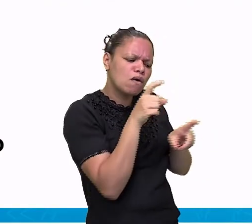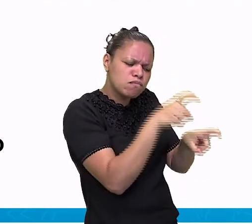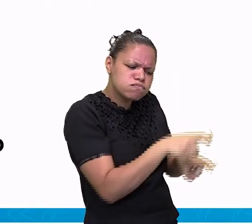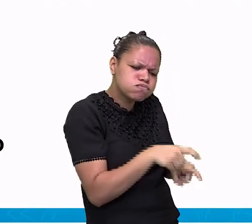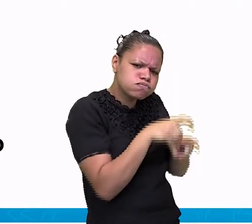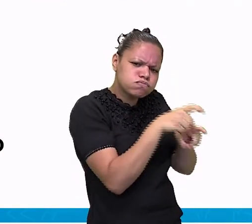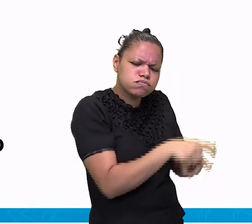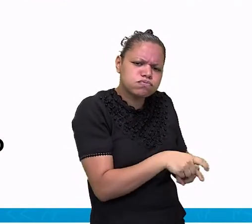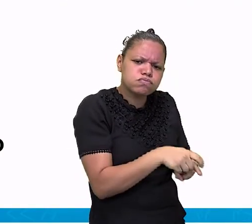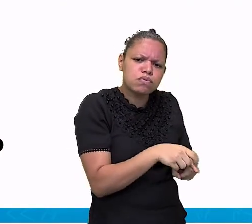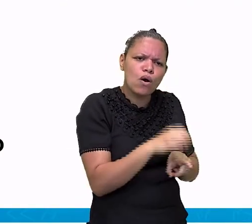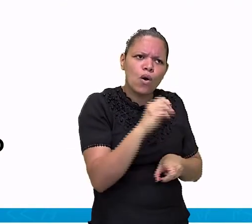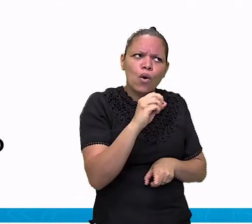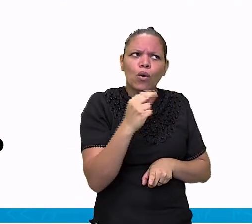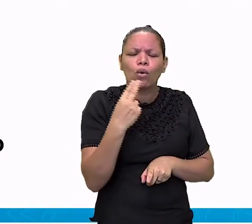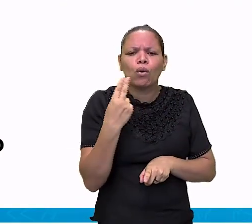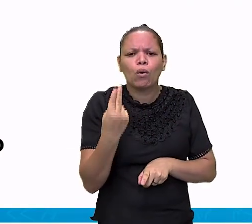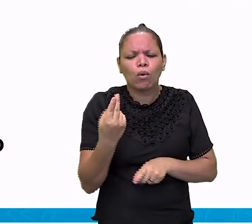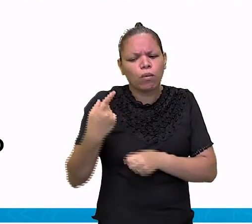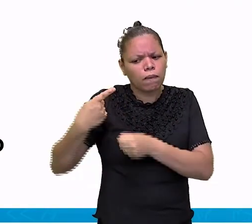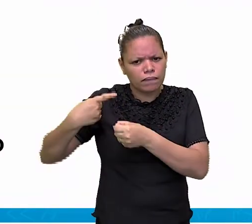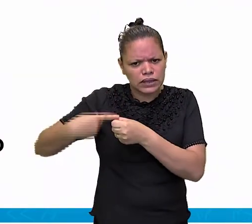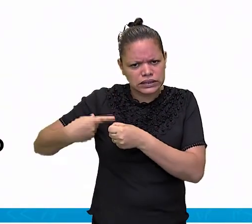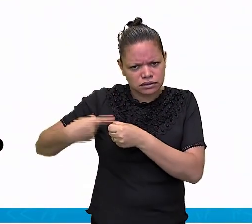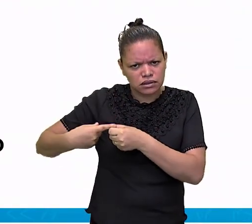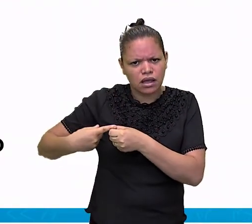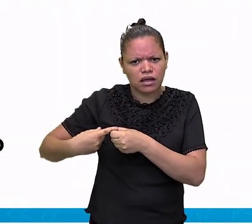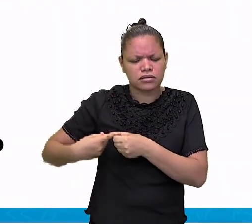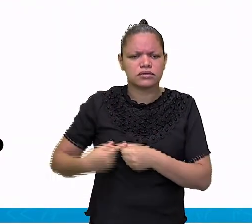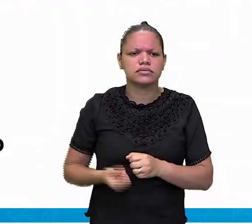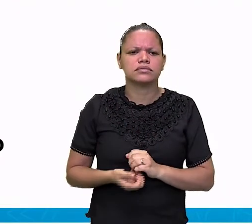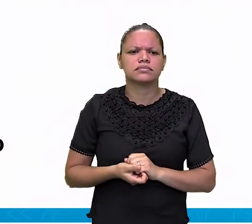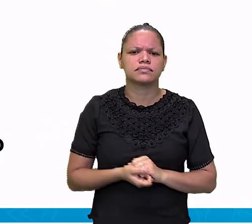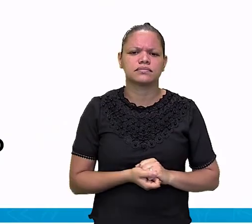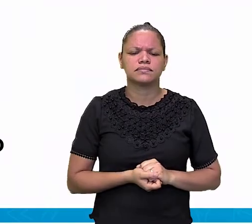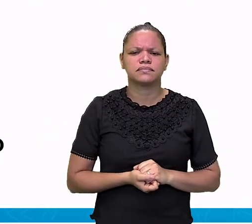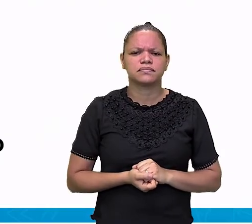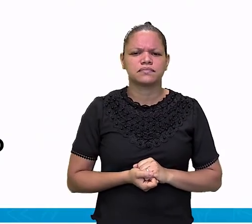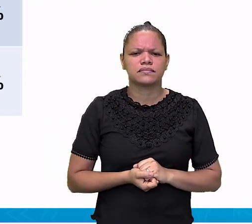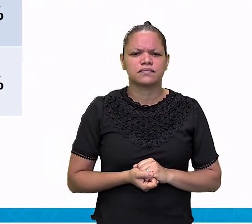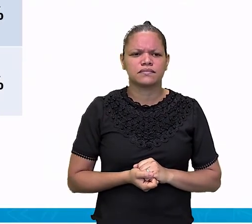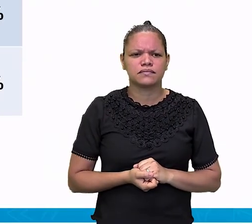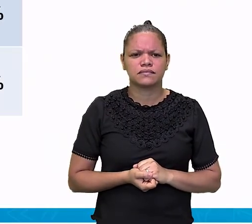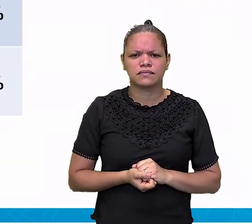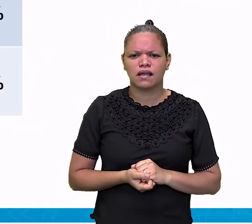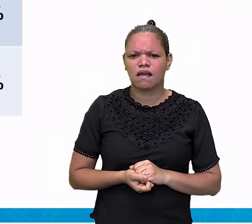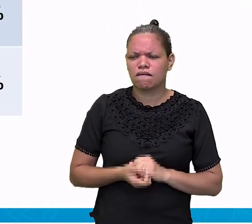de 1950, era urbana ou rural?